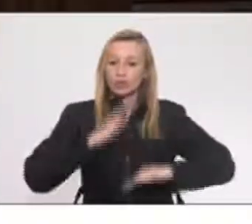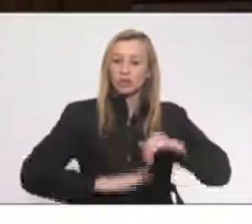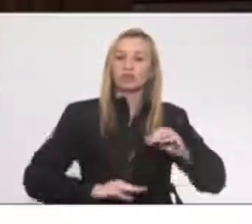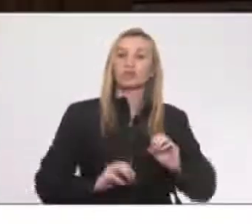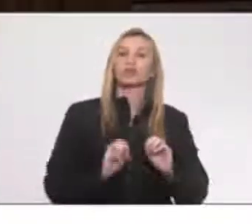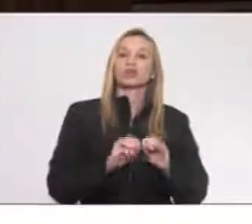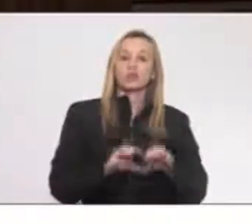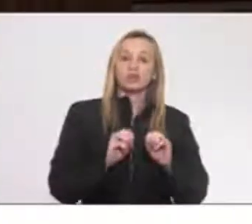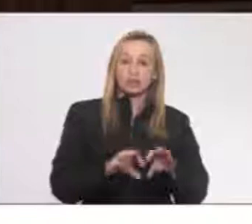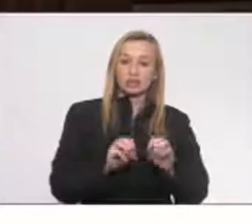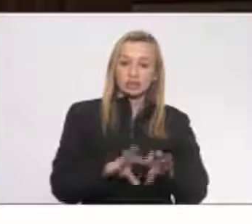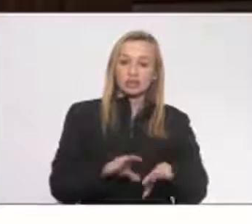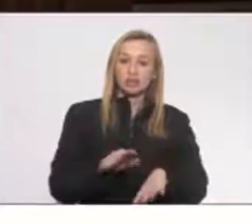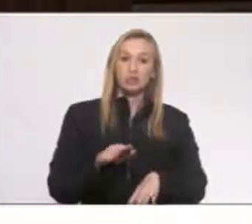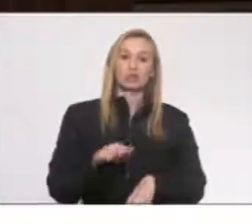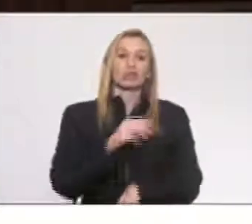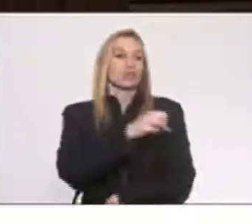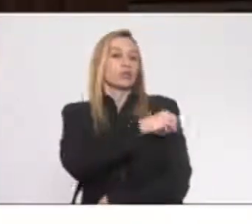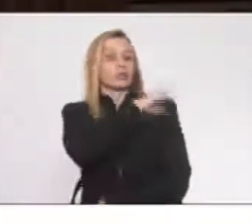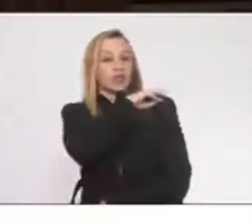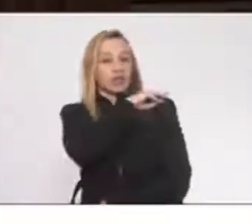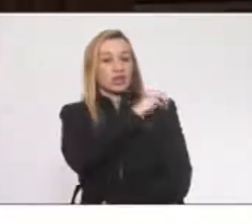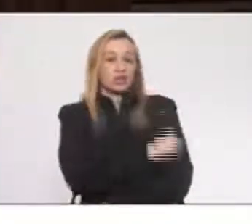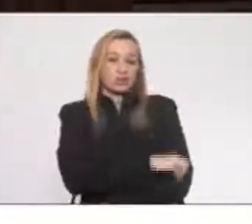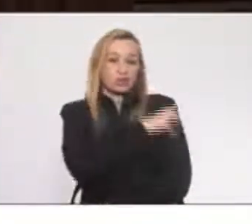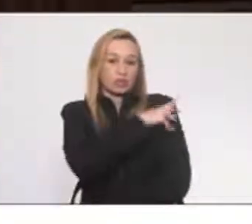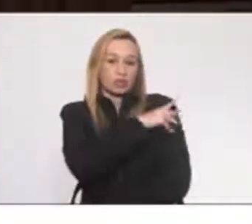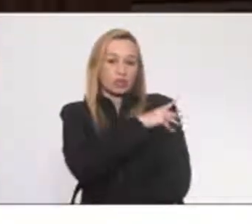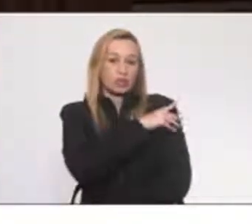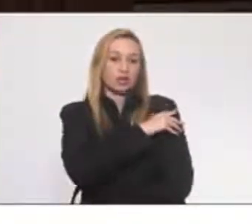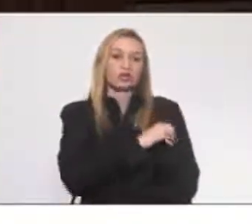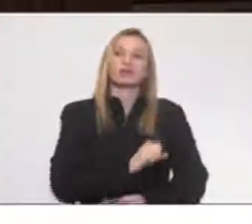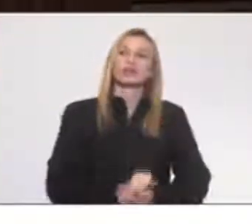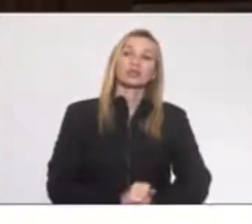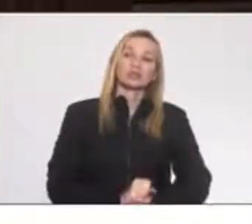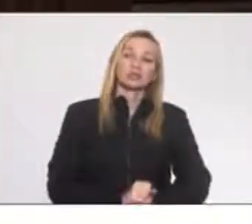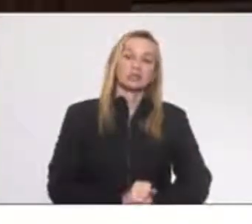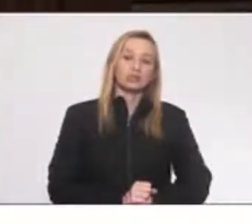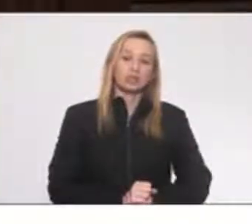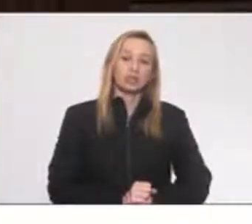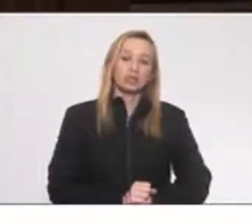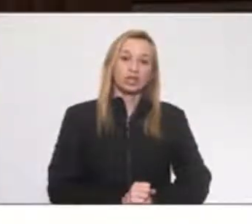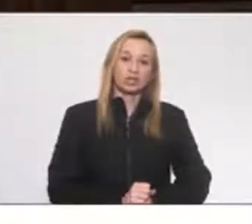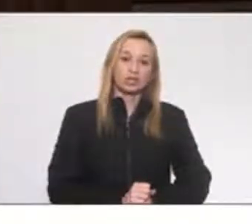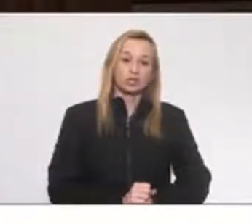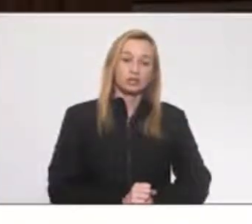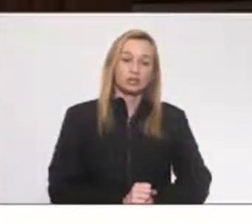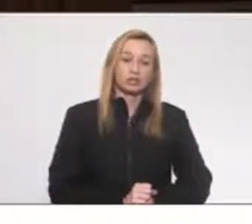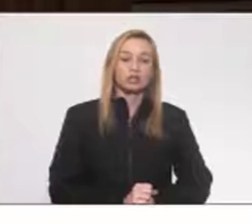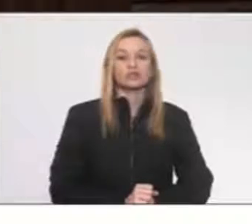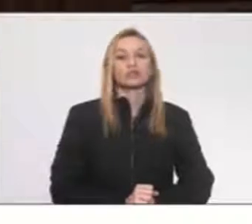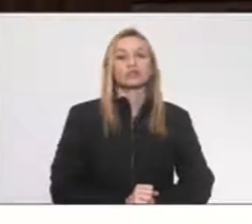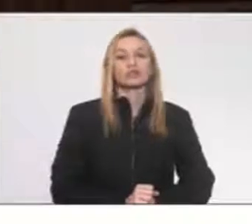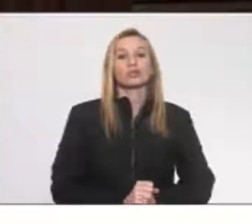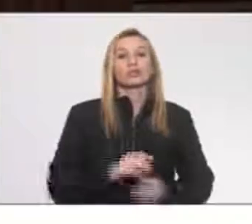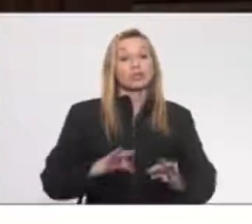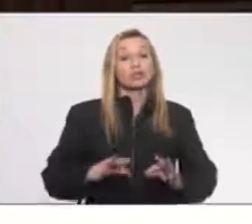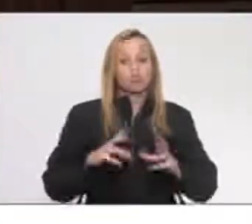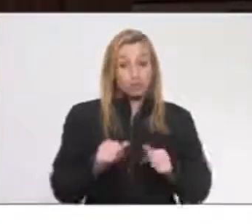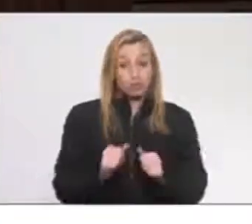médio de formação geral, seja o ensino fundamental, seja o ensino superior público estadual, todas